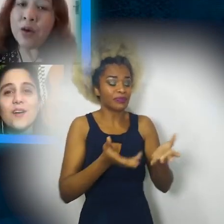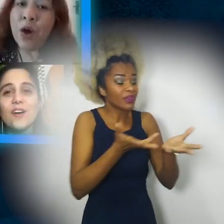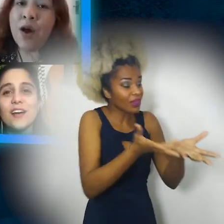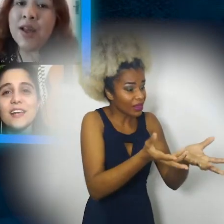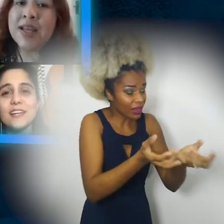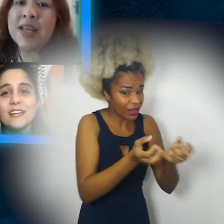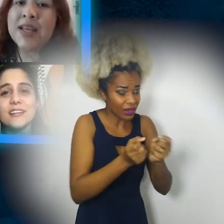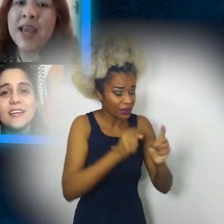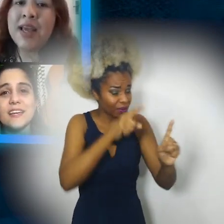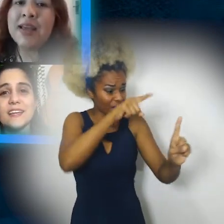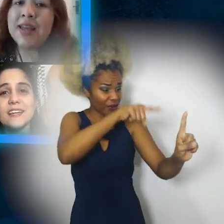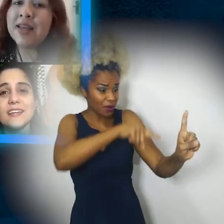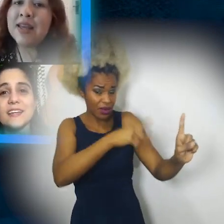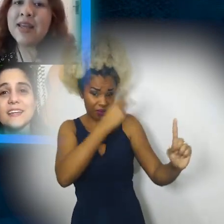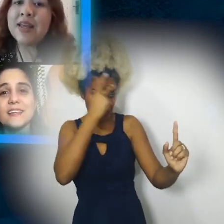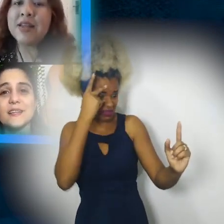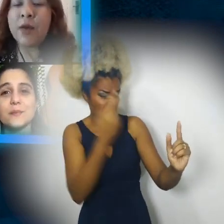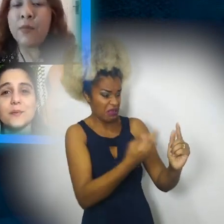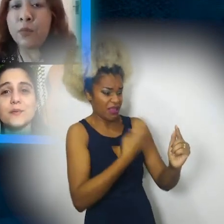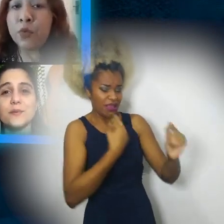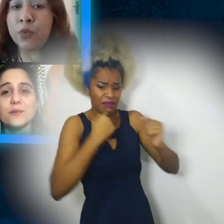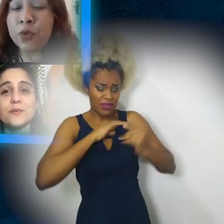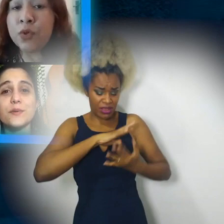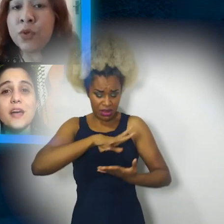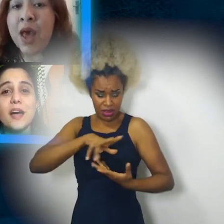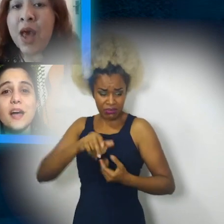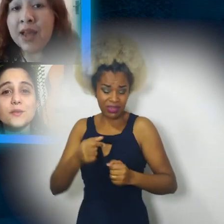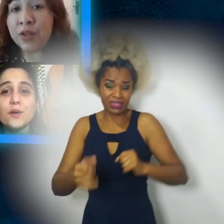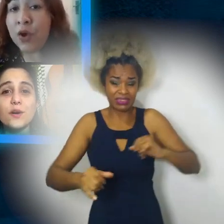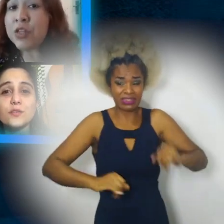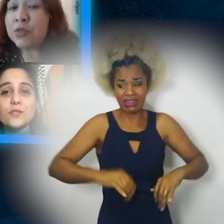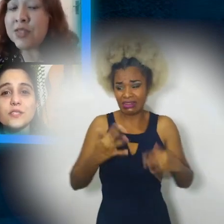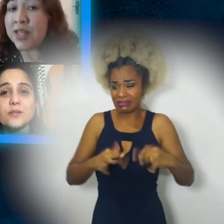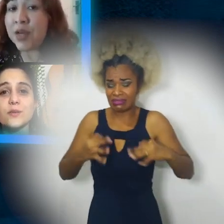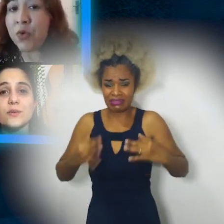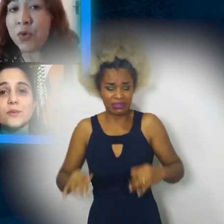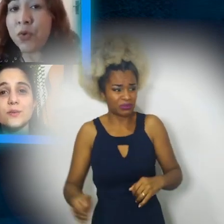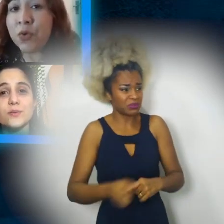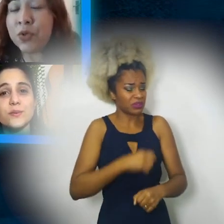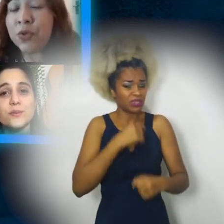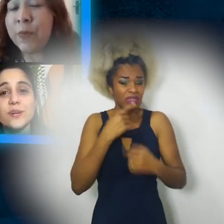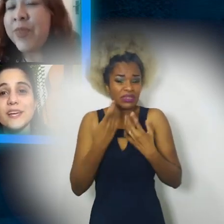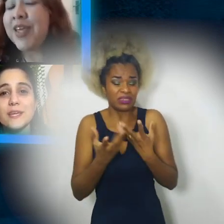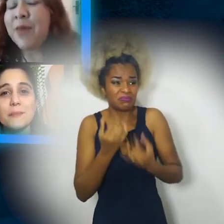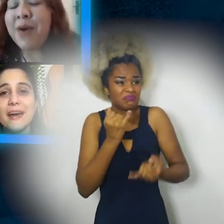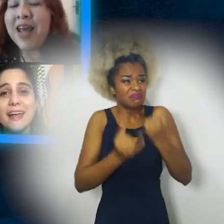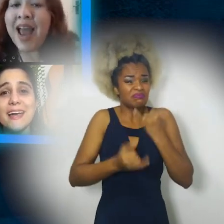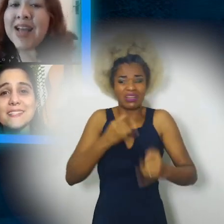Acolhe quem grita, a dor de um segundo.